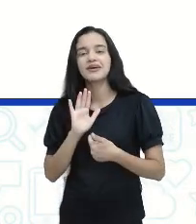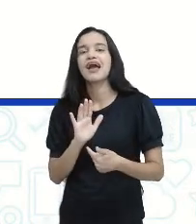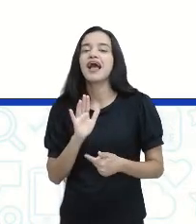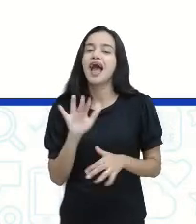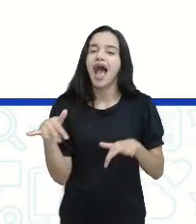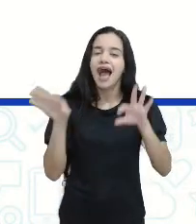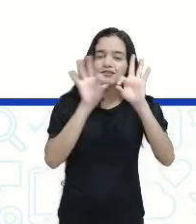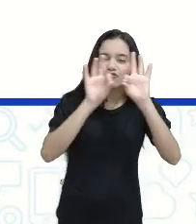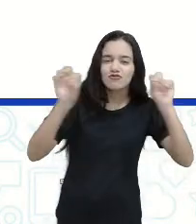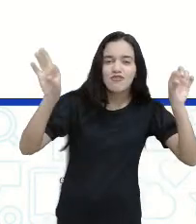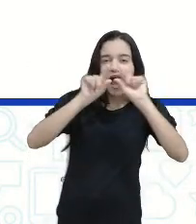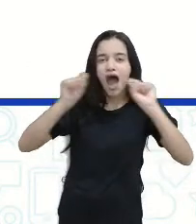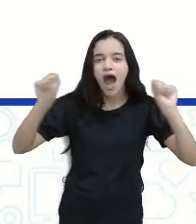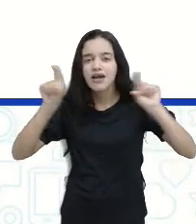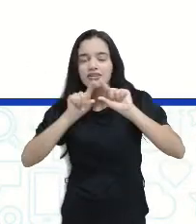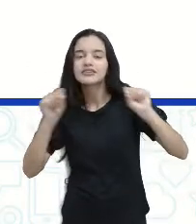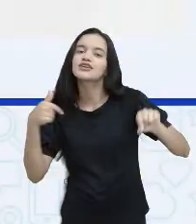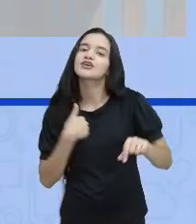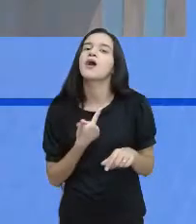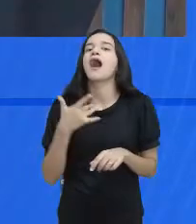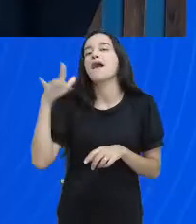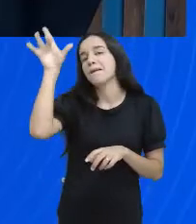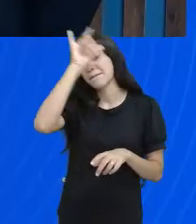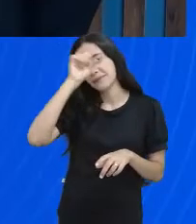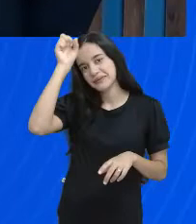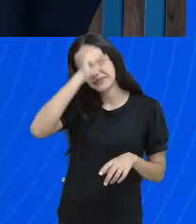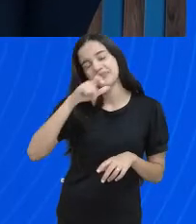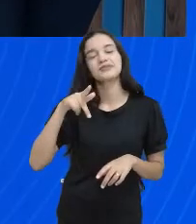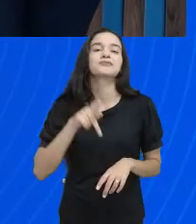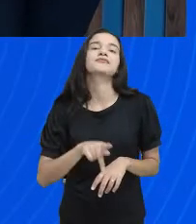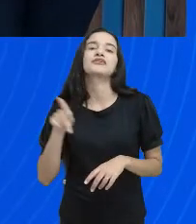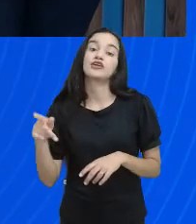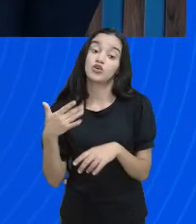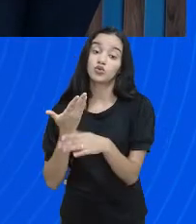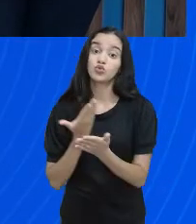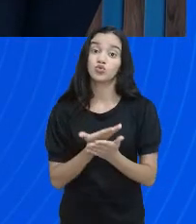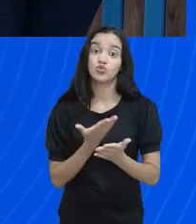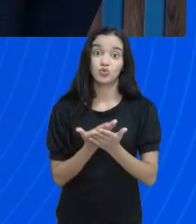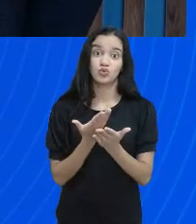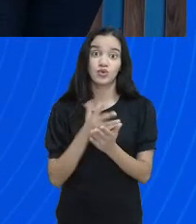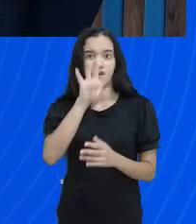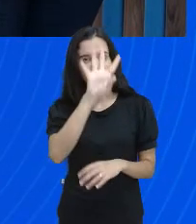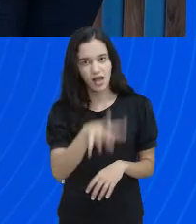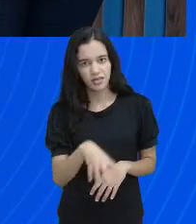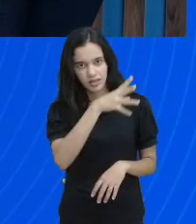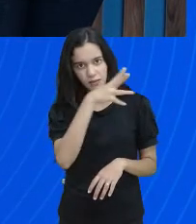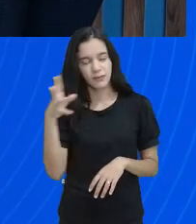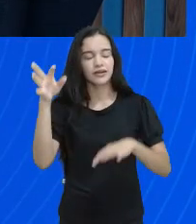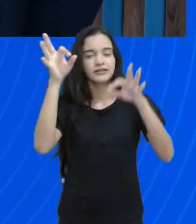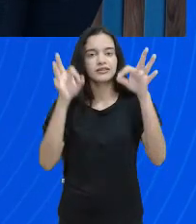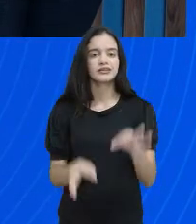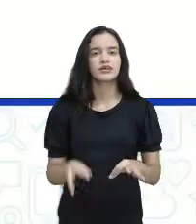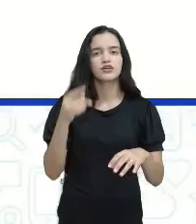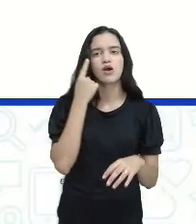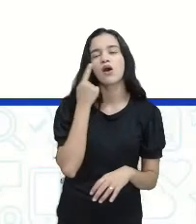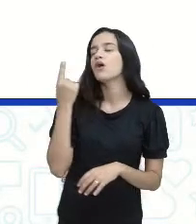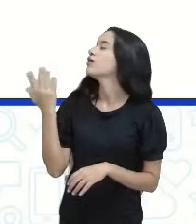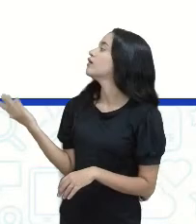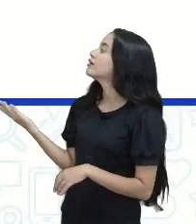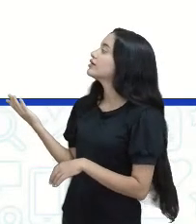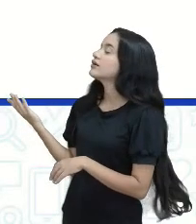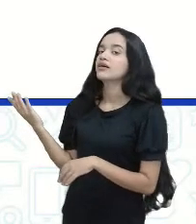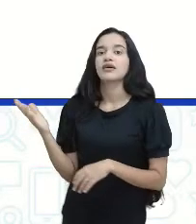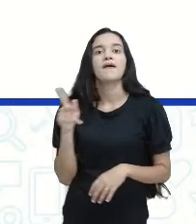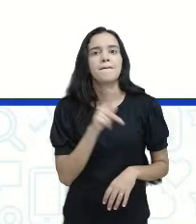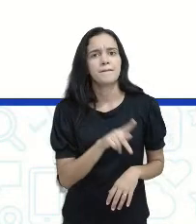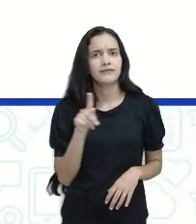as frasezinhas que eu aprendi com meus professores, né, quando eu estudava a tabela, tá certo? Então, olha só, a professora Isabel tem